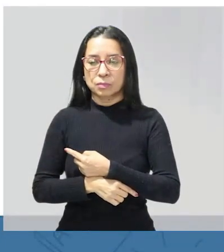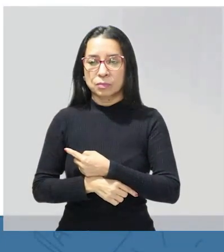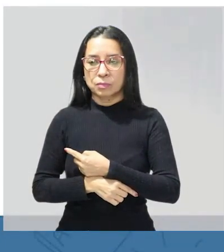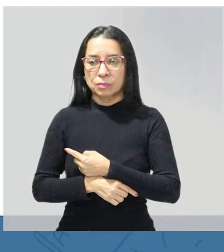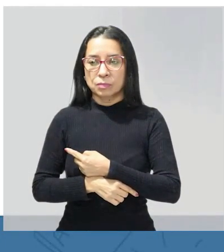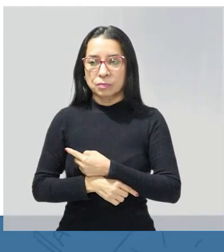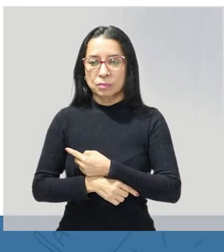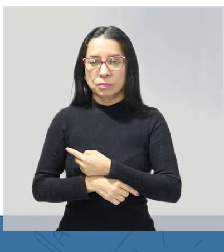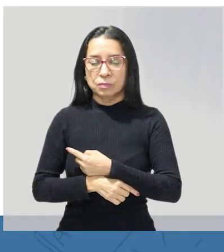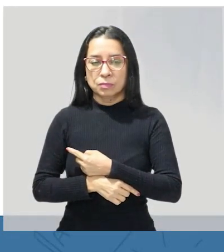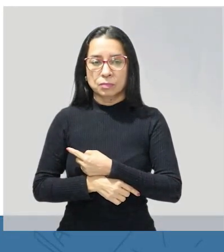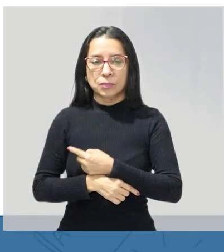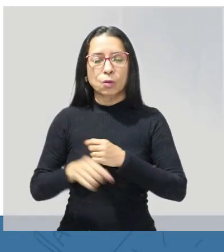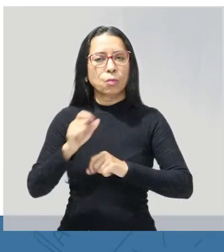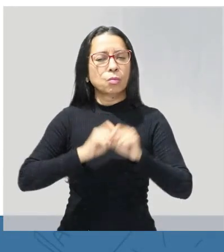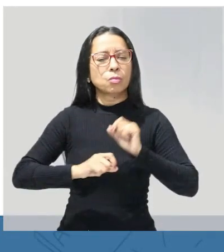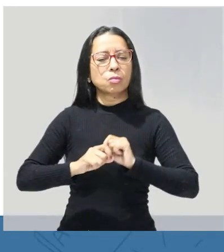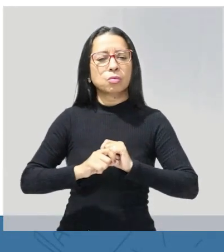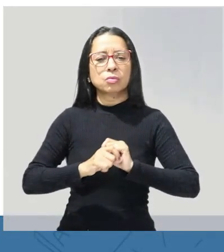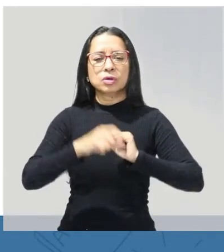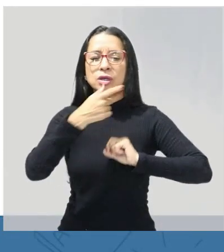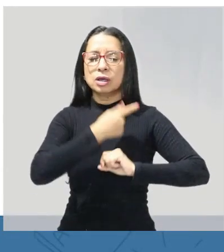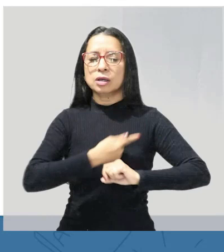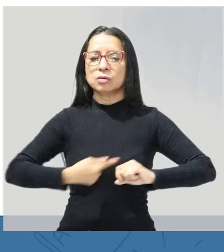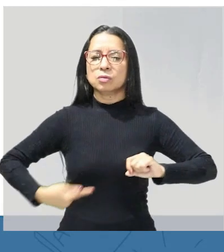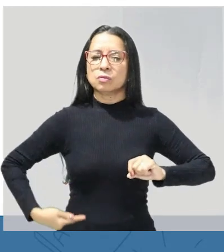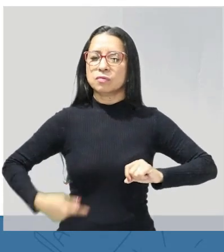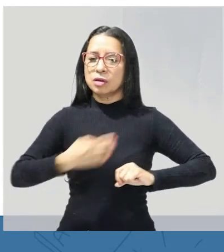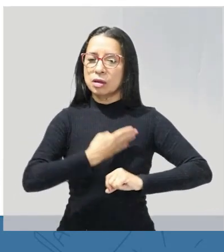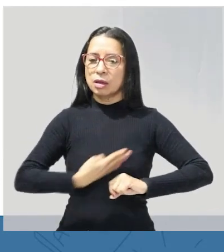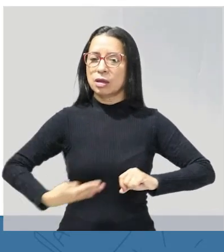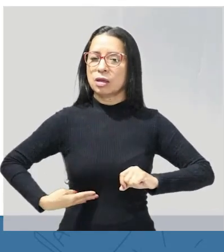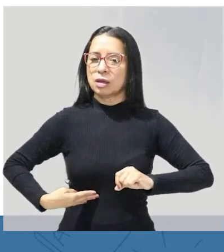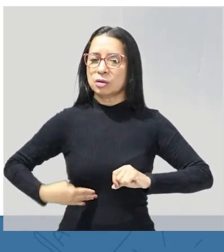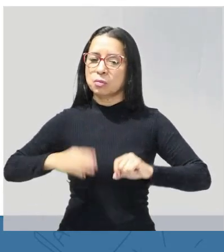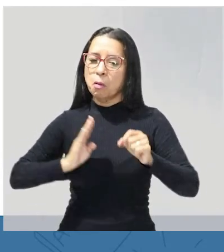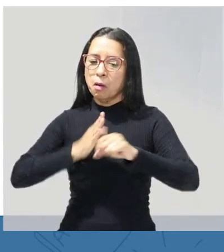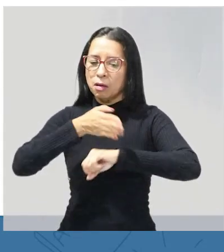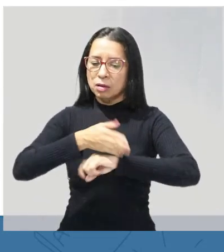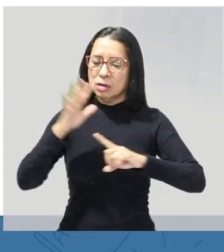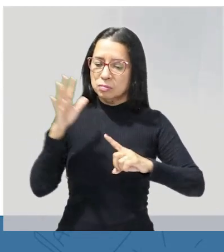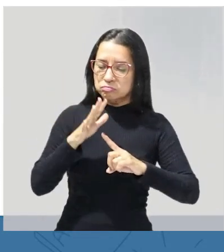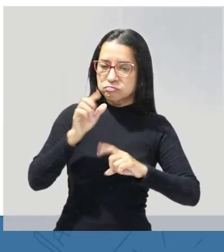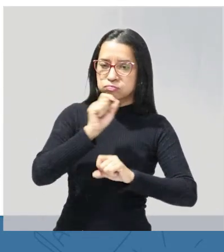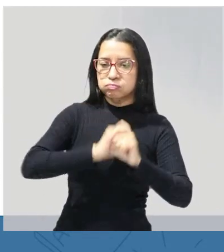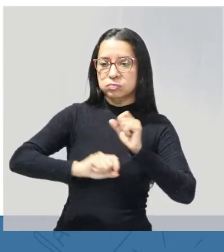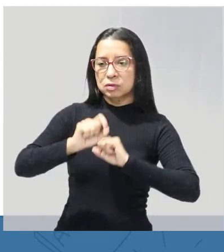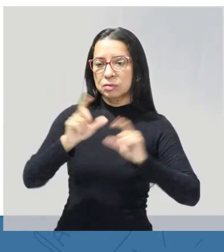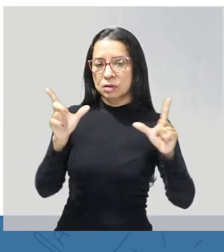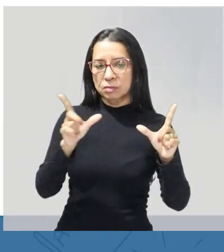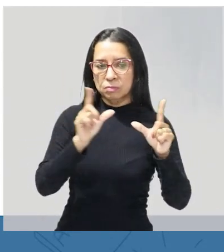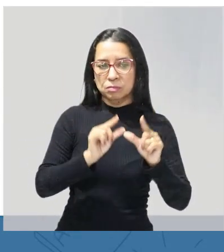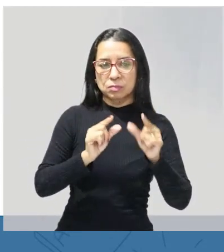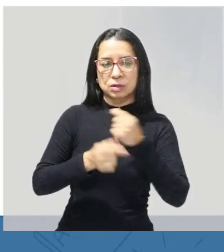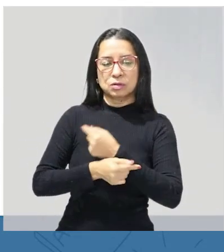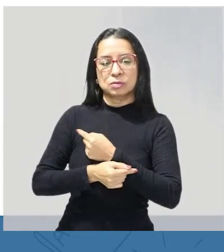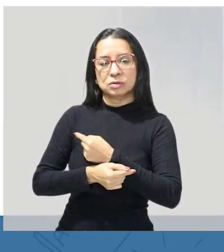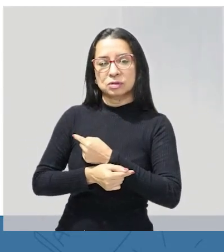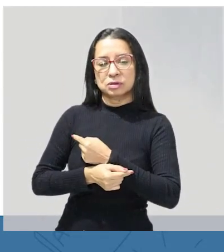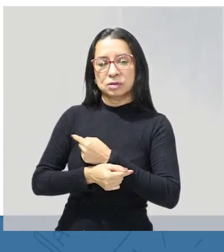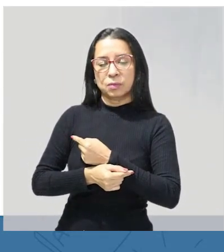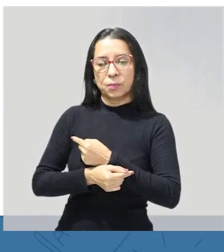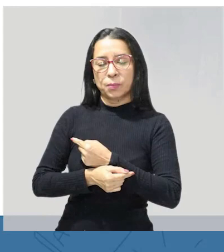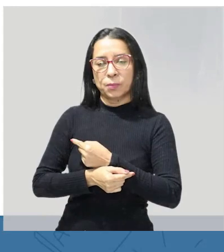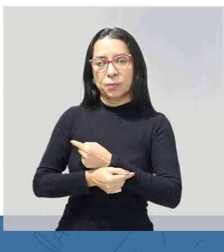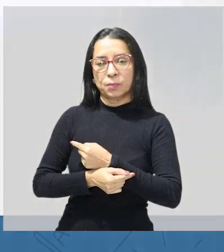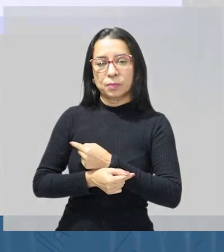no espaço rural, ou seja, o que o poder público precisa fazer, né, para reduzir a marginalização